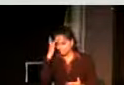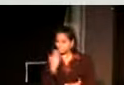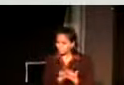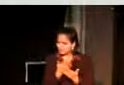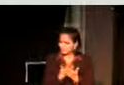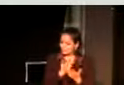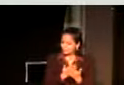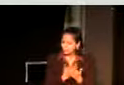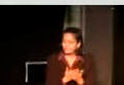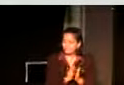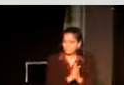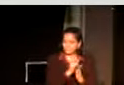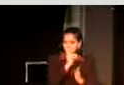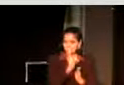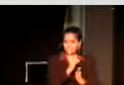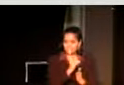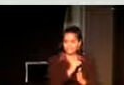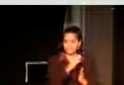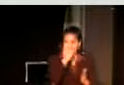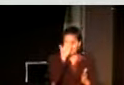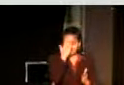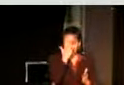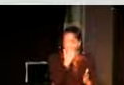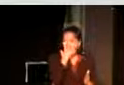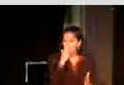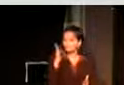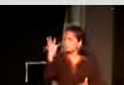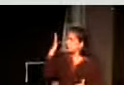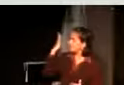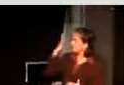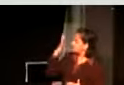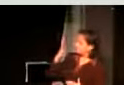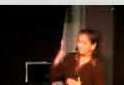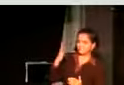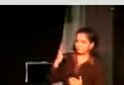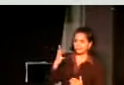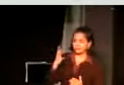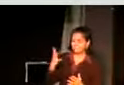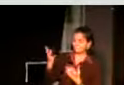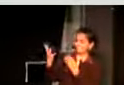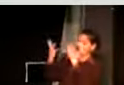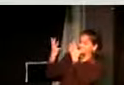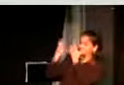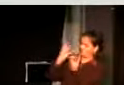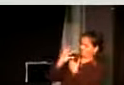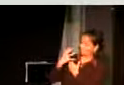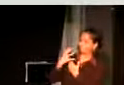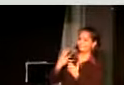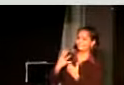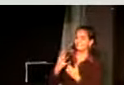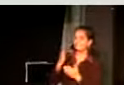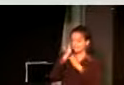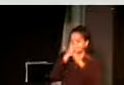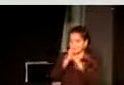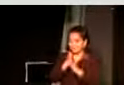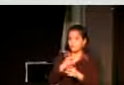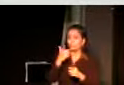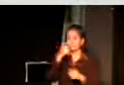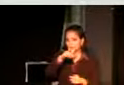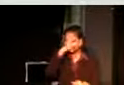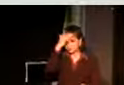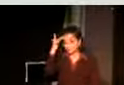vai entender que ele é um espelho dessa misericórdia ele é reflete em direção a outras